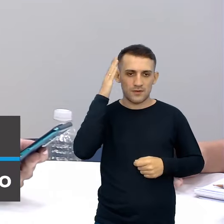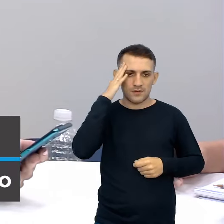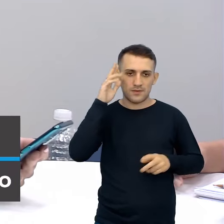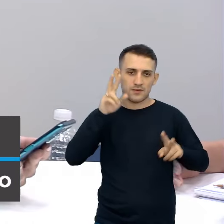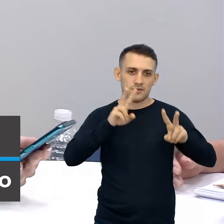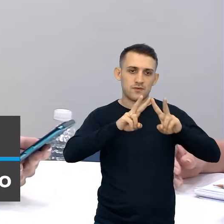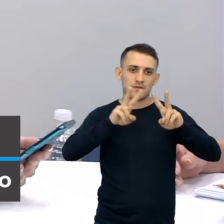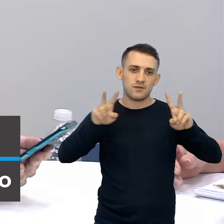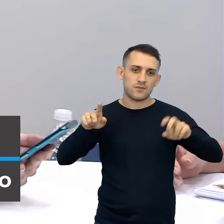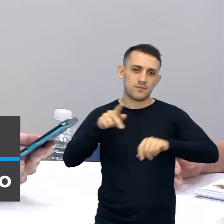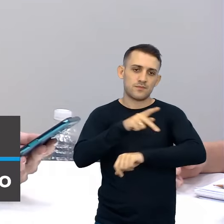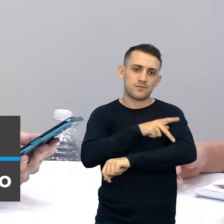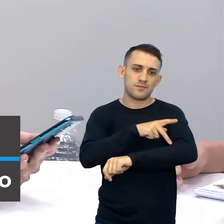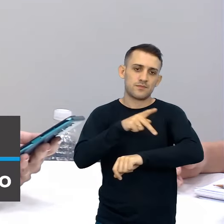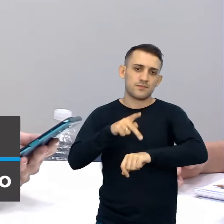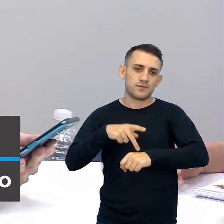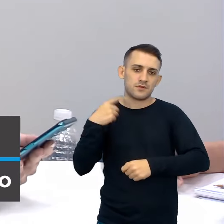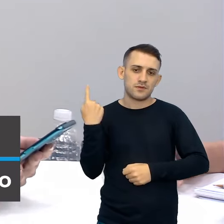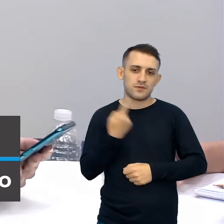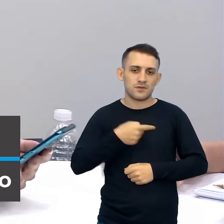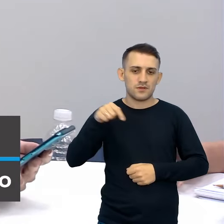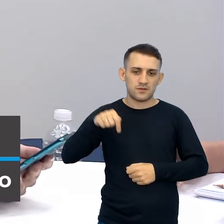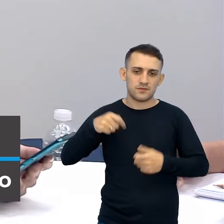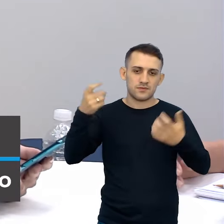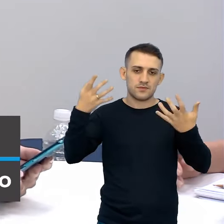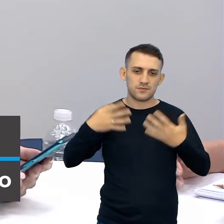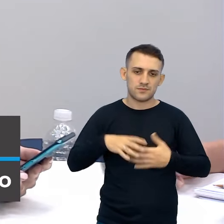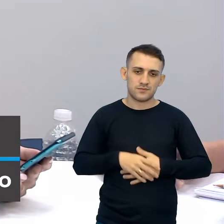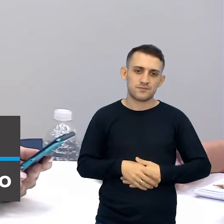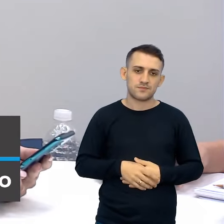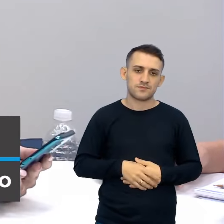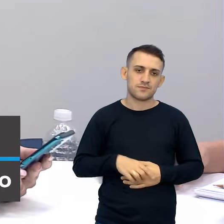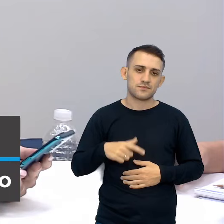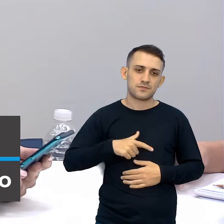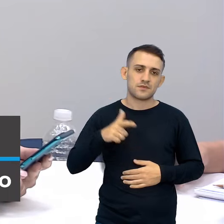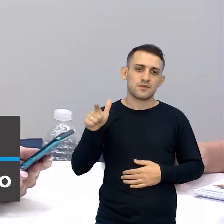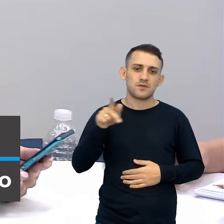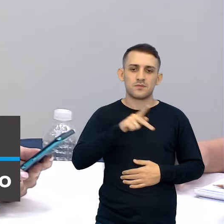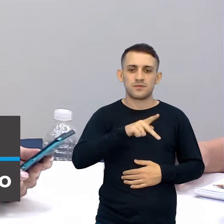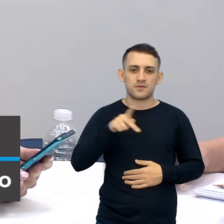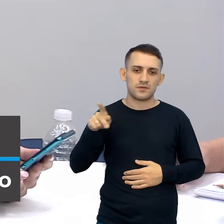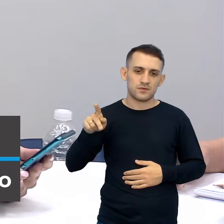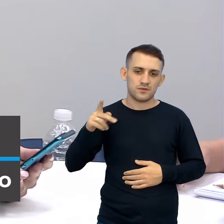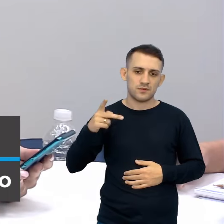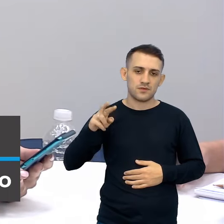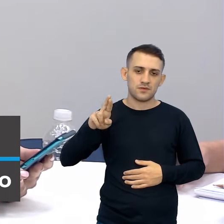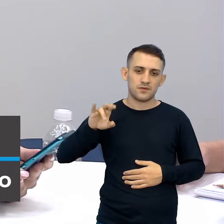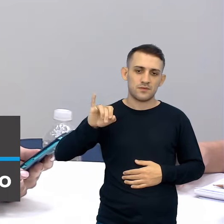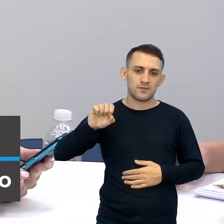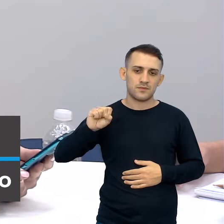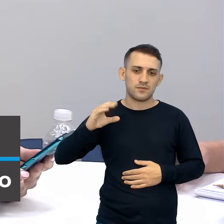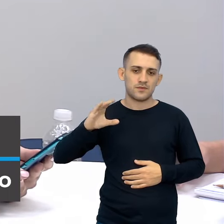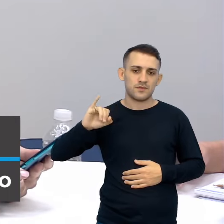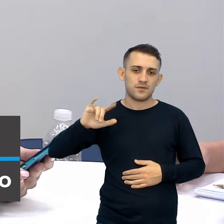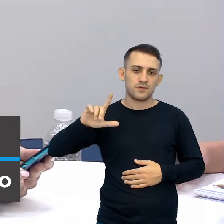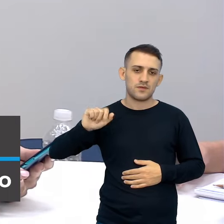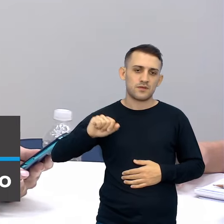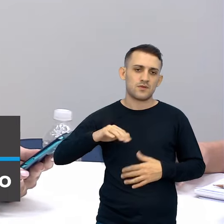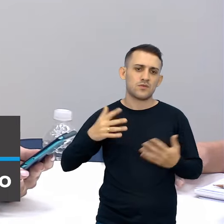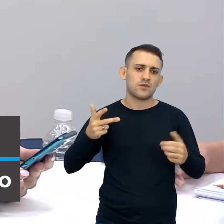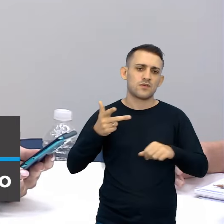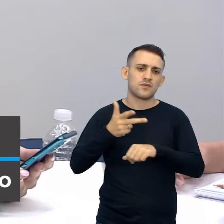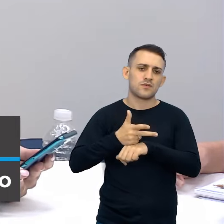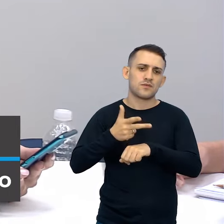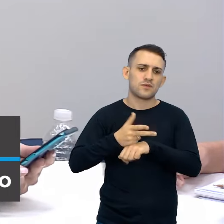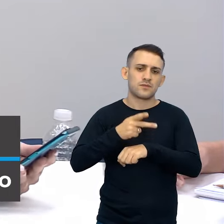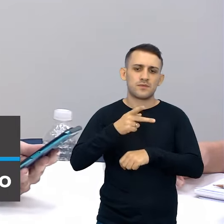questão pedagógica, que é o que nós colocamos, né? E tem uma professora que... a Priscila, quando o vídeo e o PPT dessa